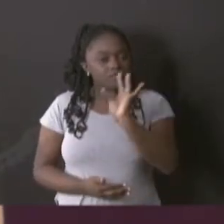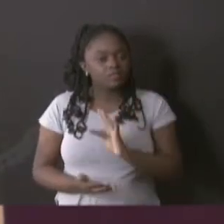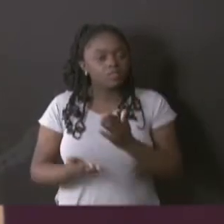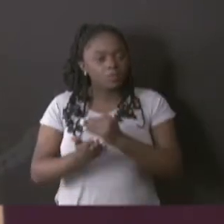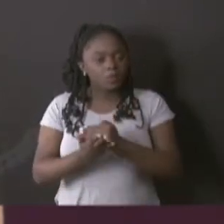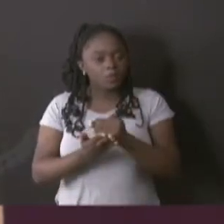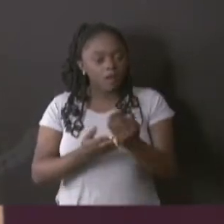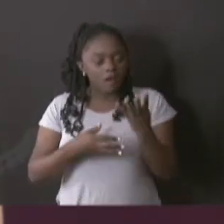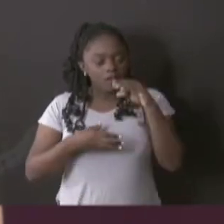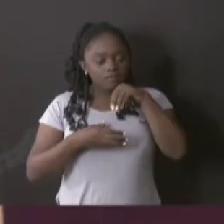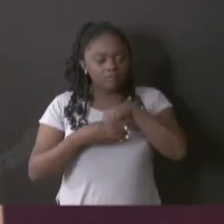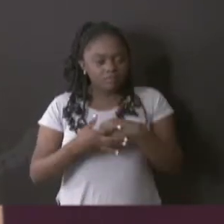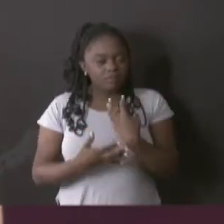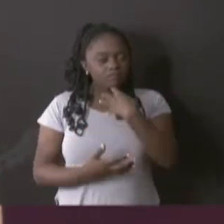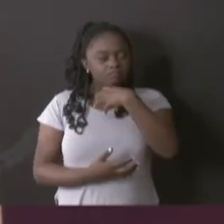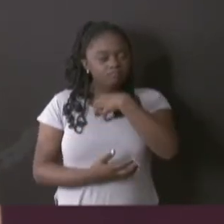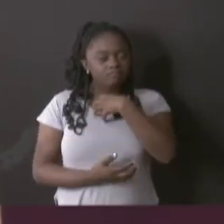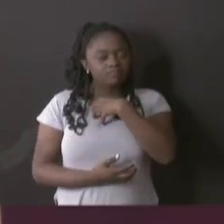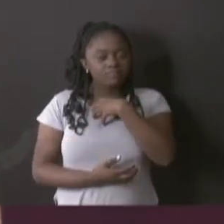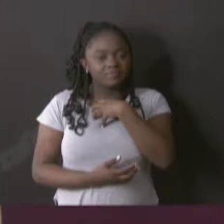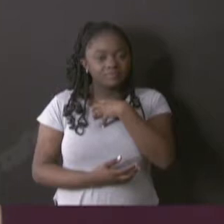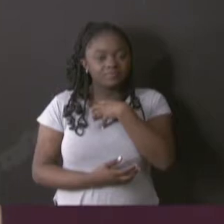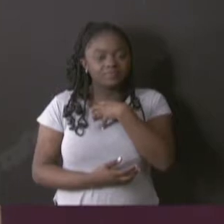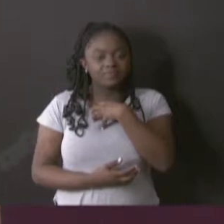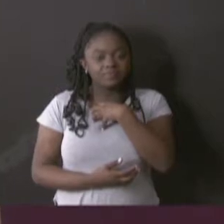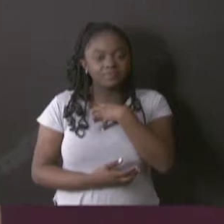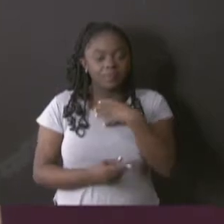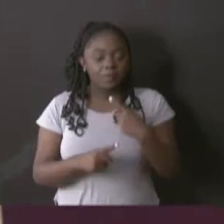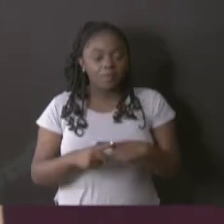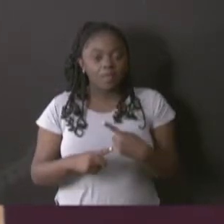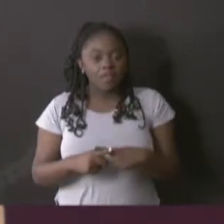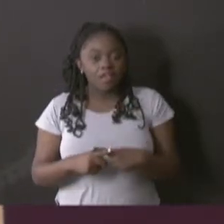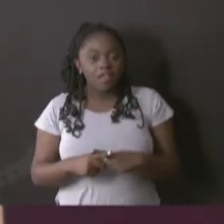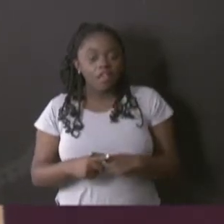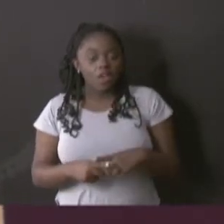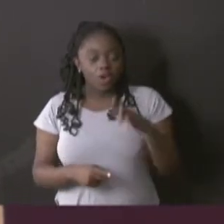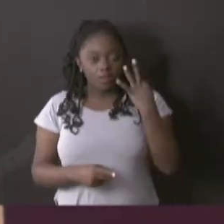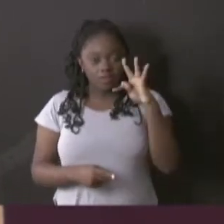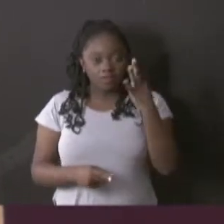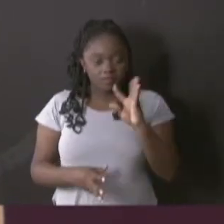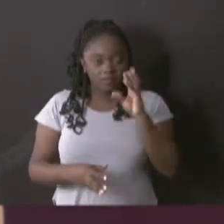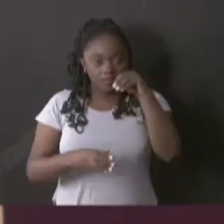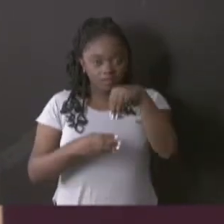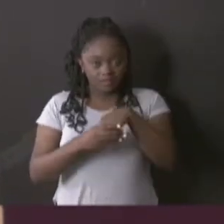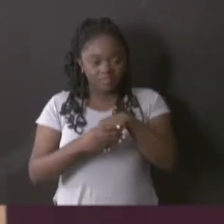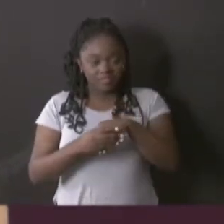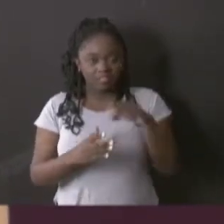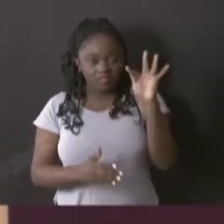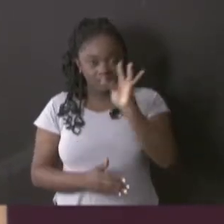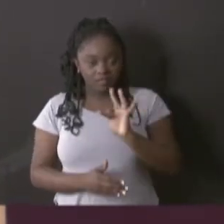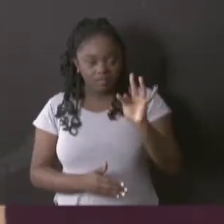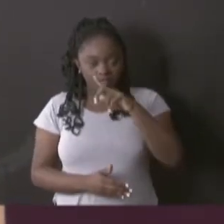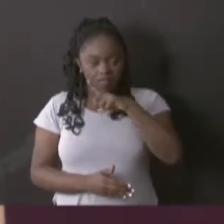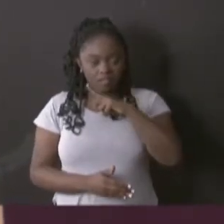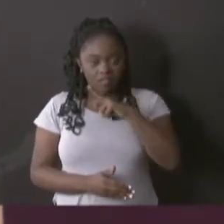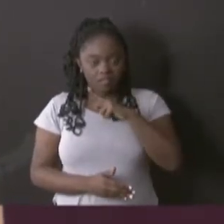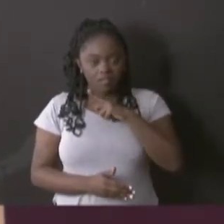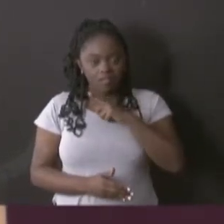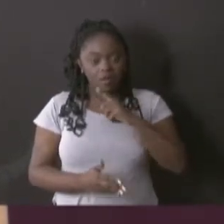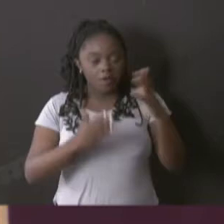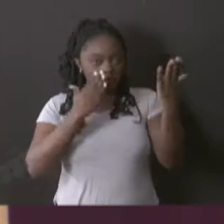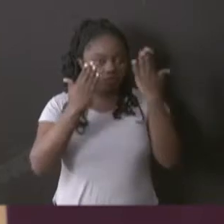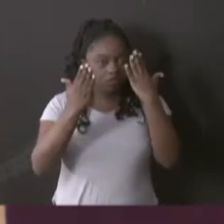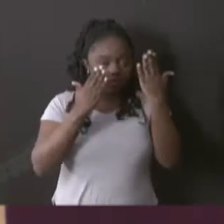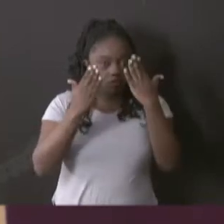a aflorar quando um trabalho interdisciplinar entre neuropsicologia e